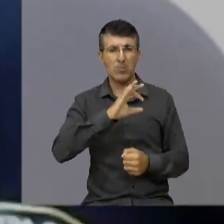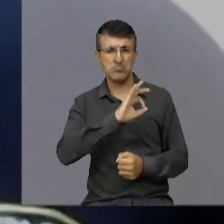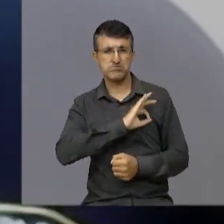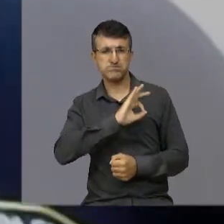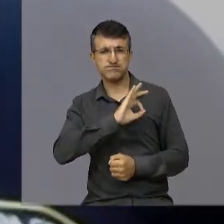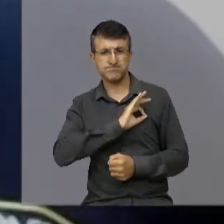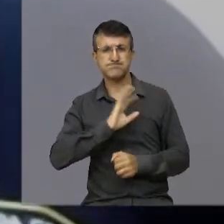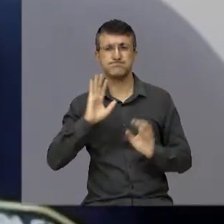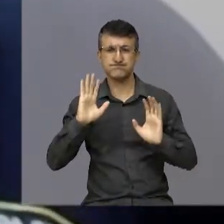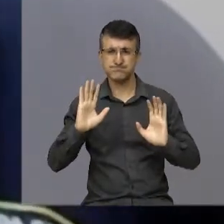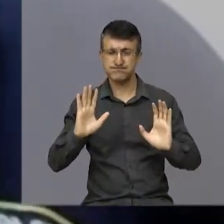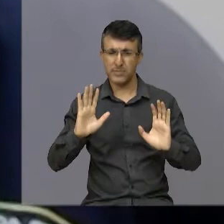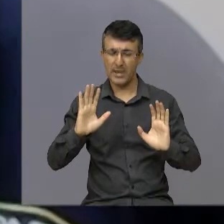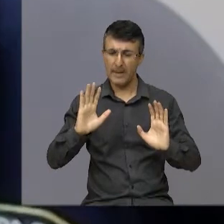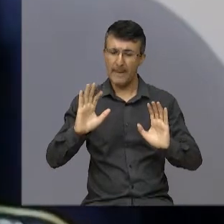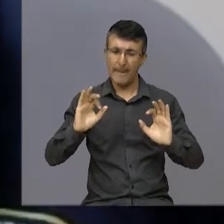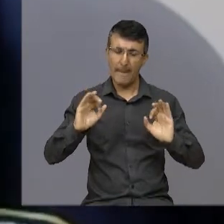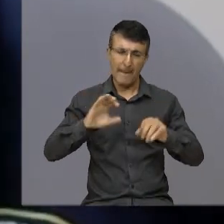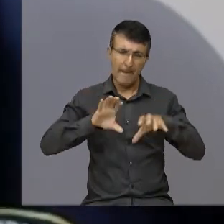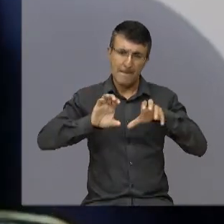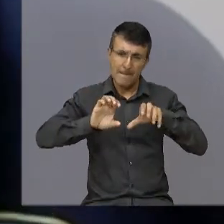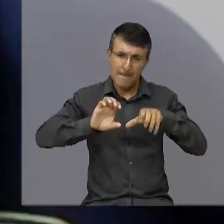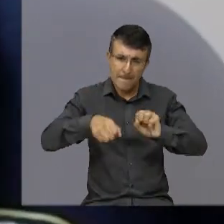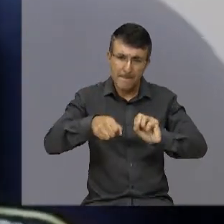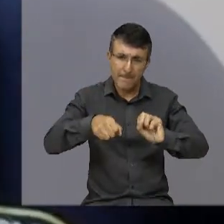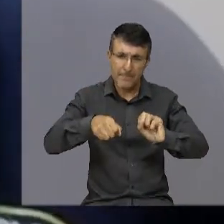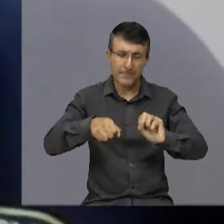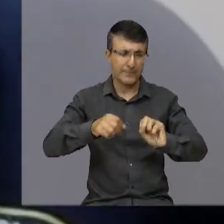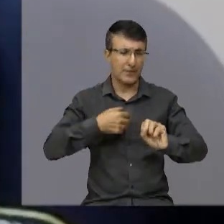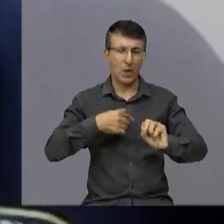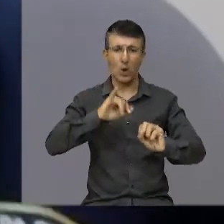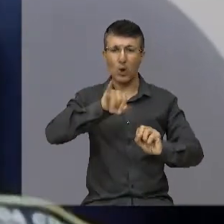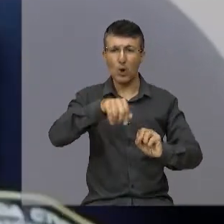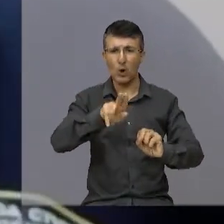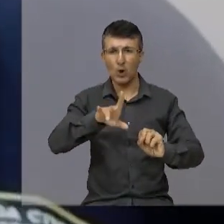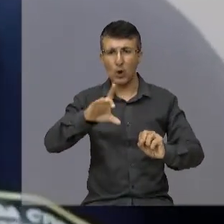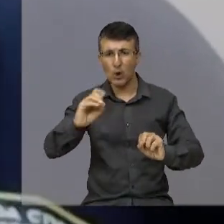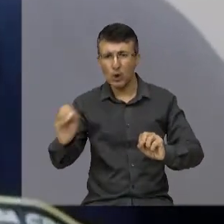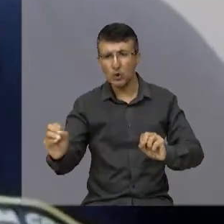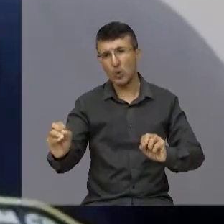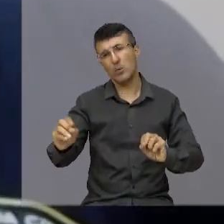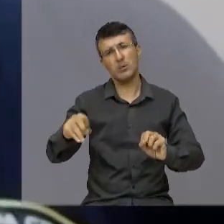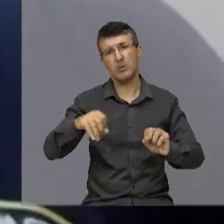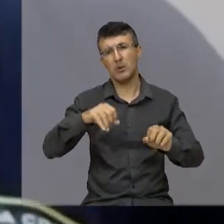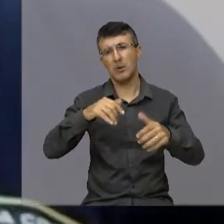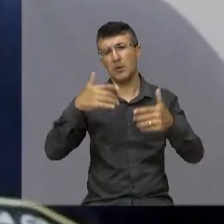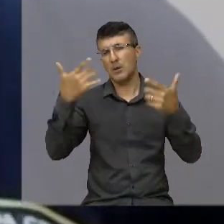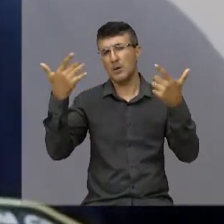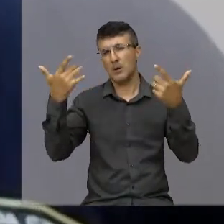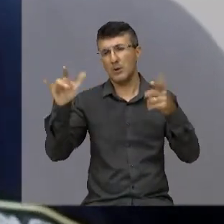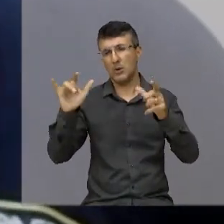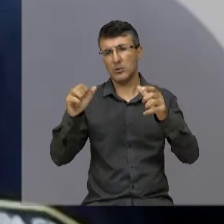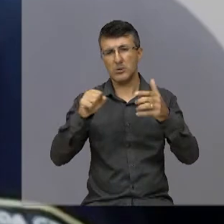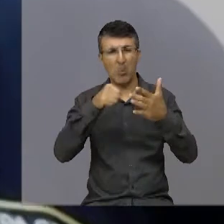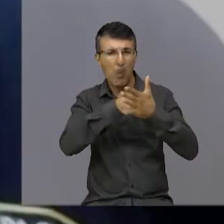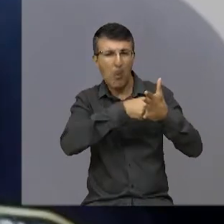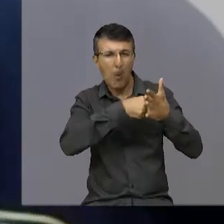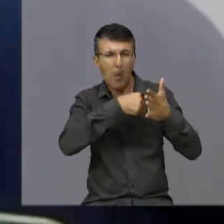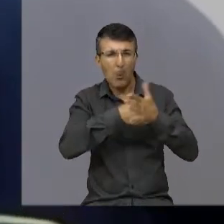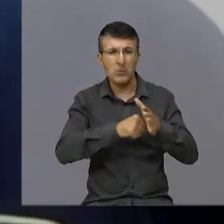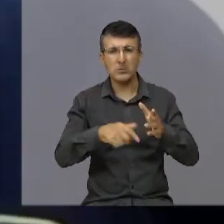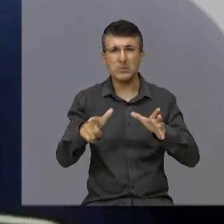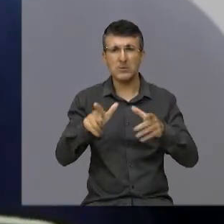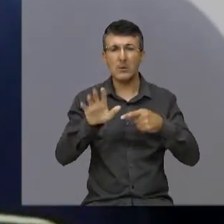em judô, em outras artes marciais que possam ajudar. Então, para nós, da Guarda